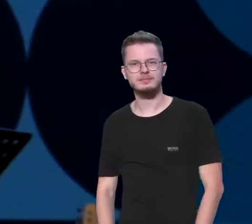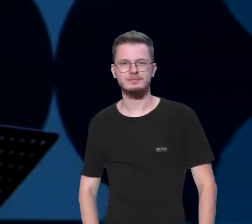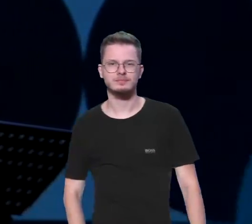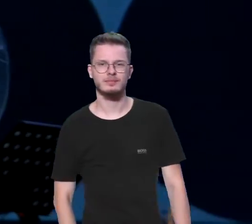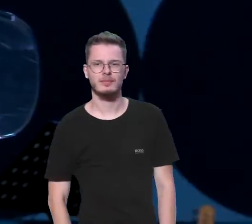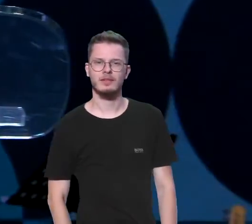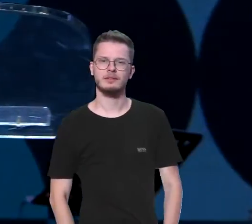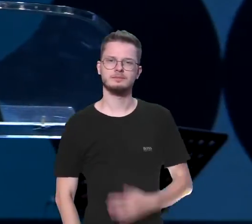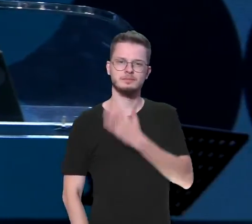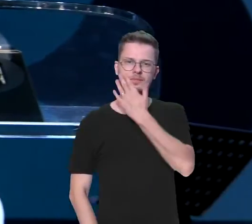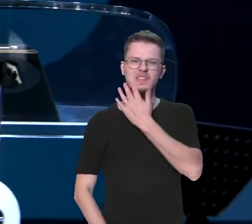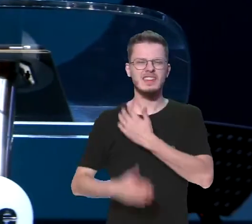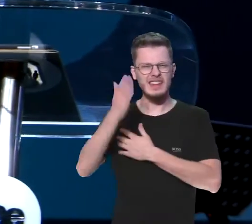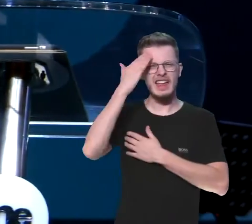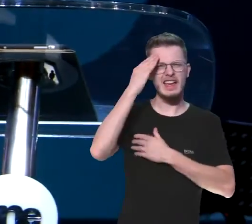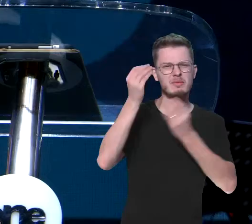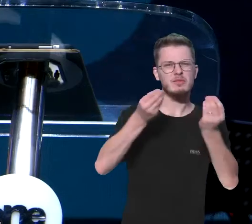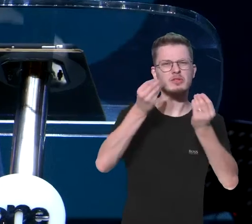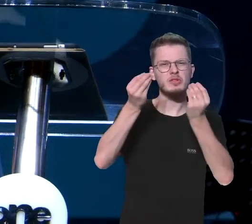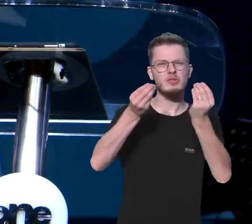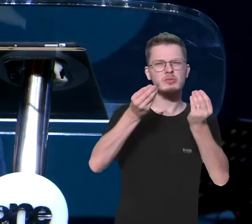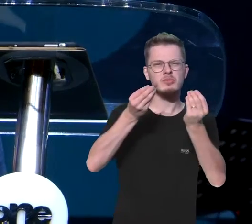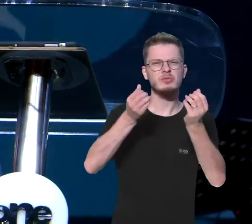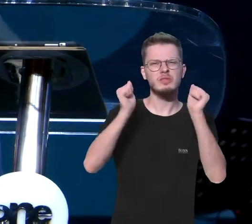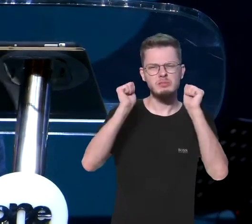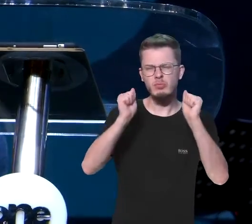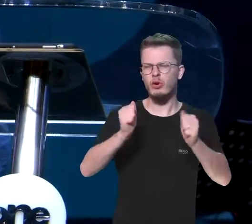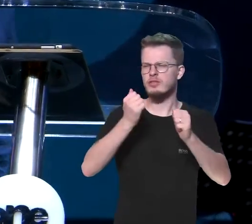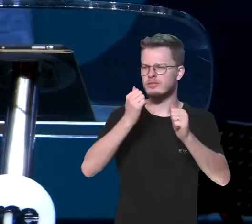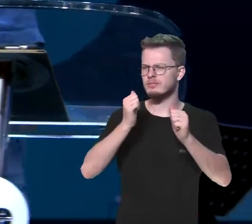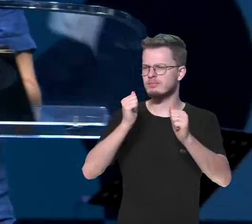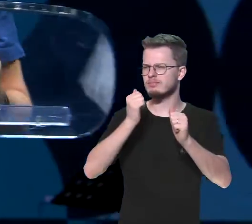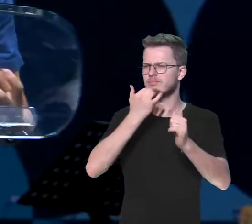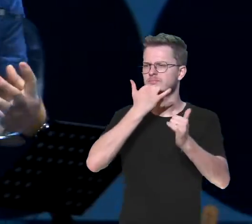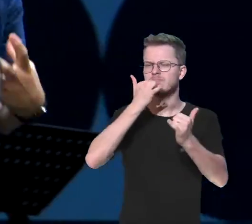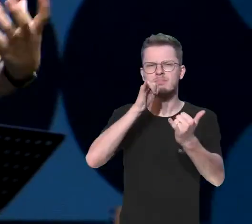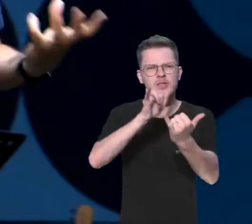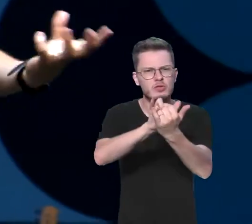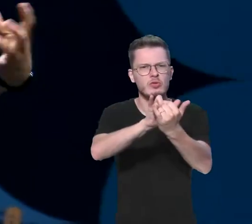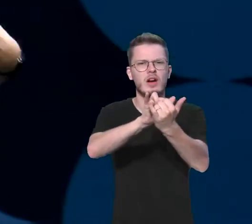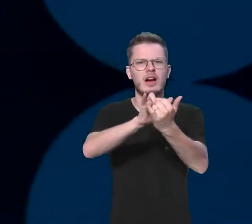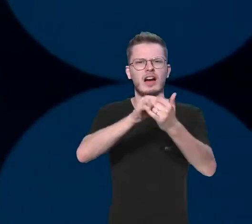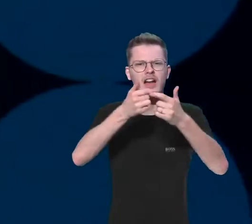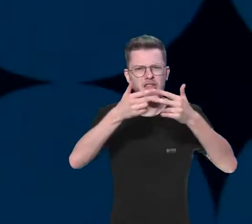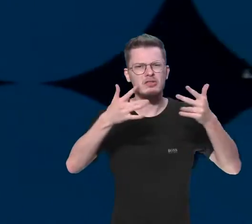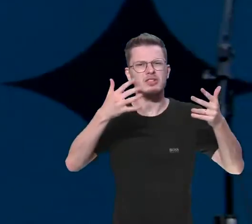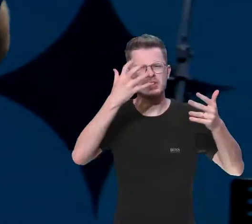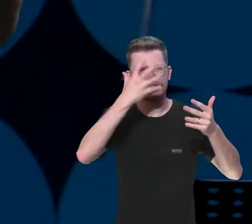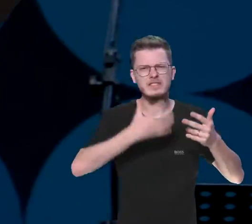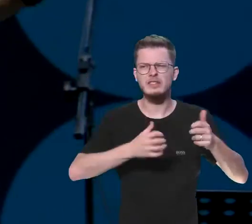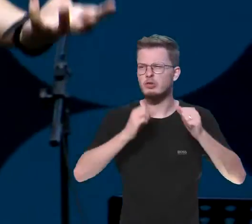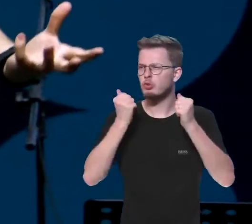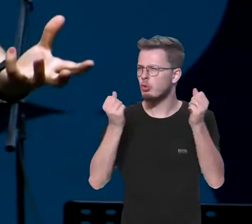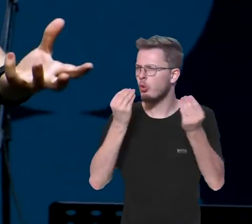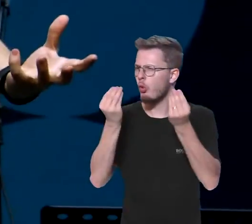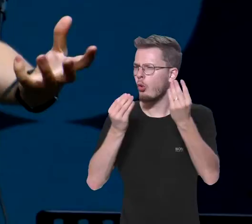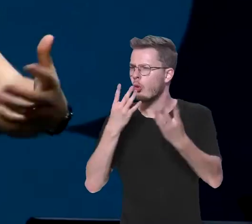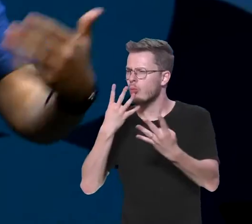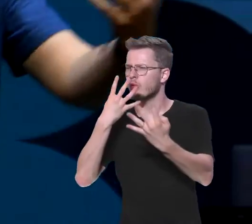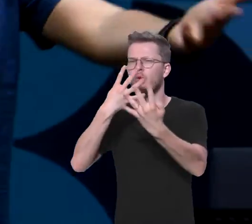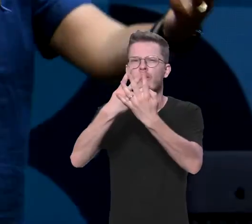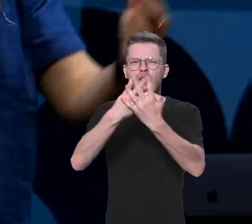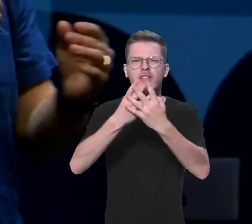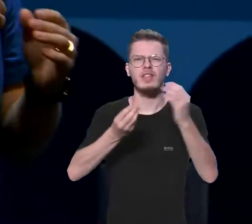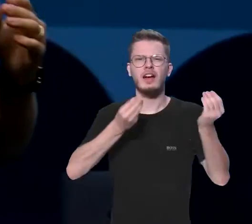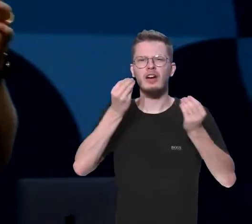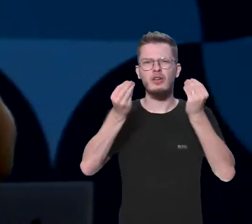que é possível perdoar as situações mais difíceis? Você sabe como que é possível você confessar? Como que é possível você entregar